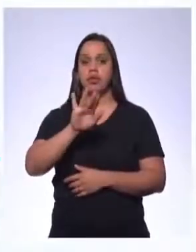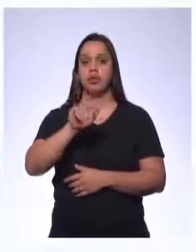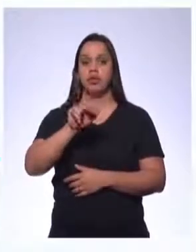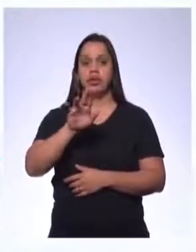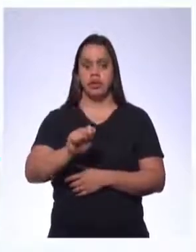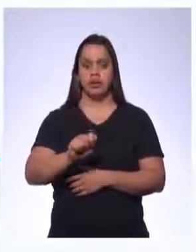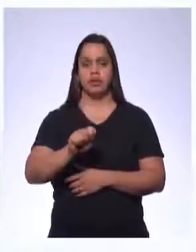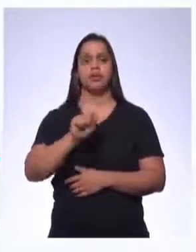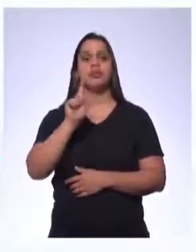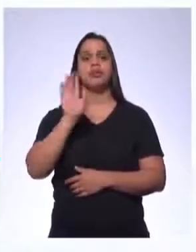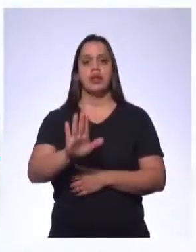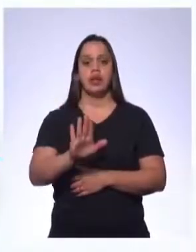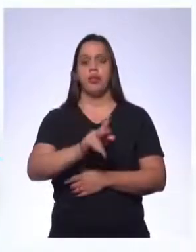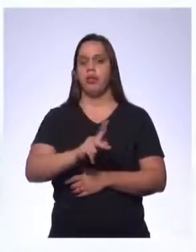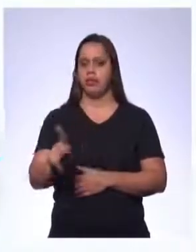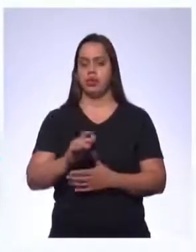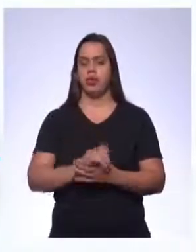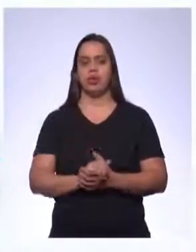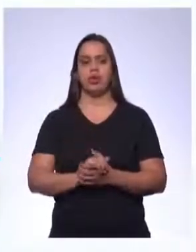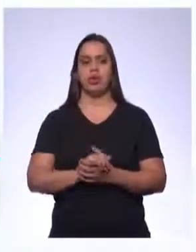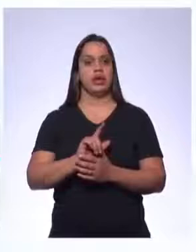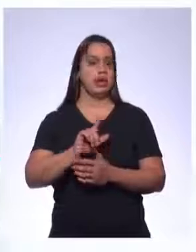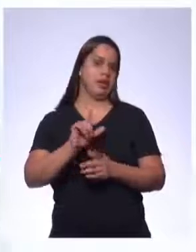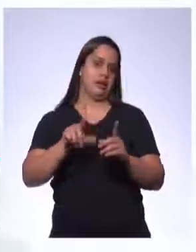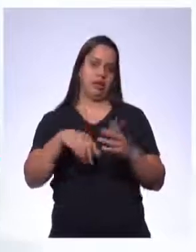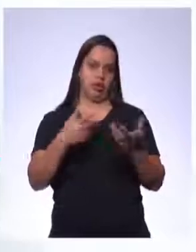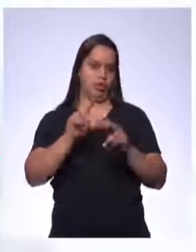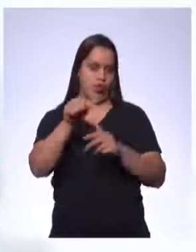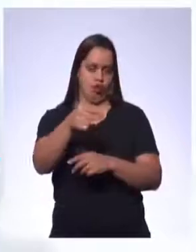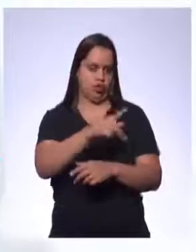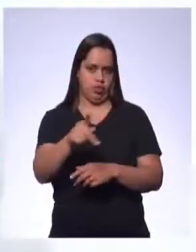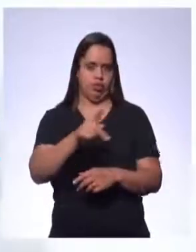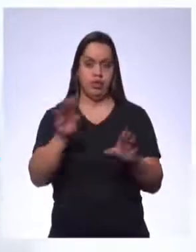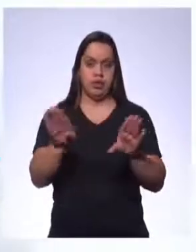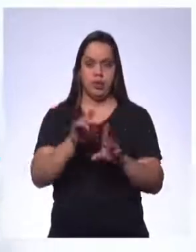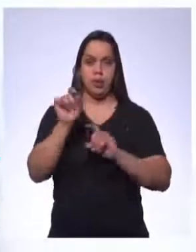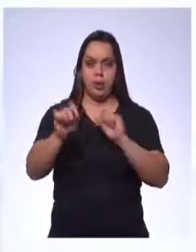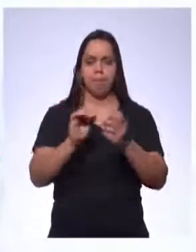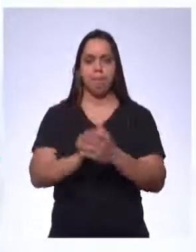Edjoel. Professora Fabiana e demais colegas, é assim,